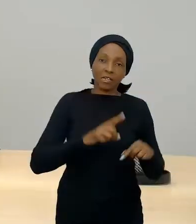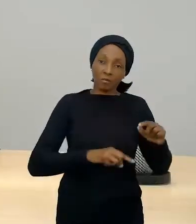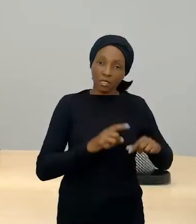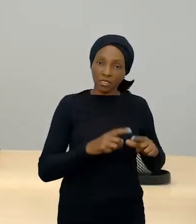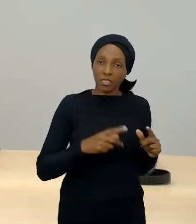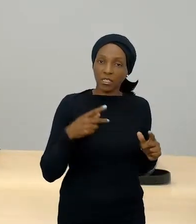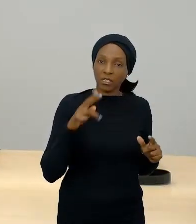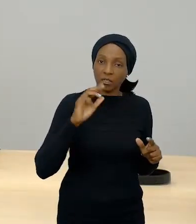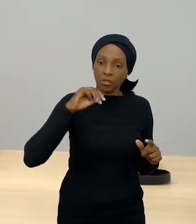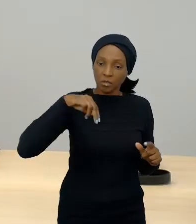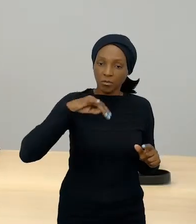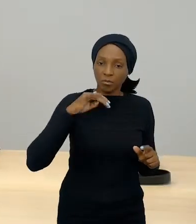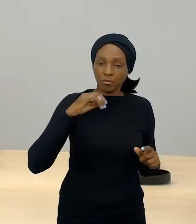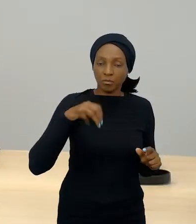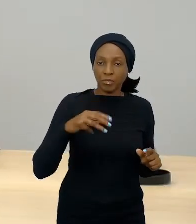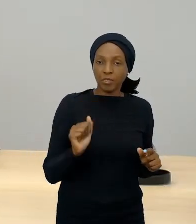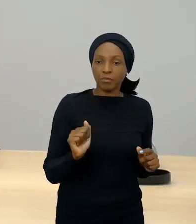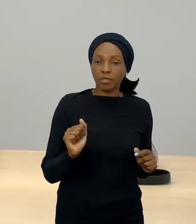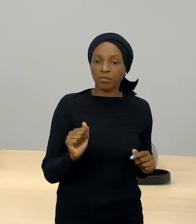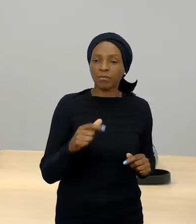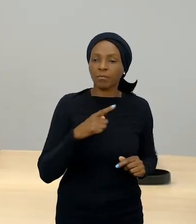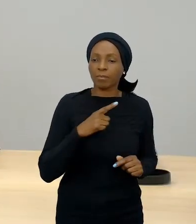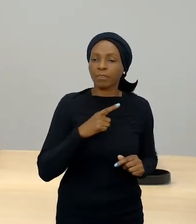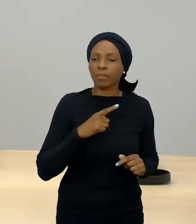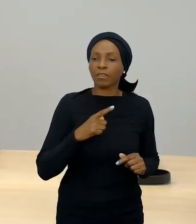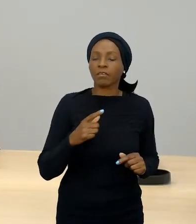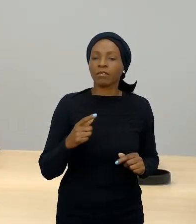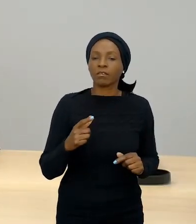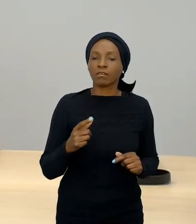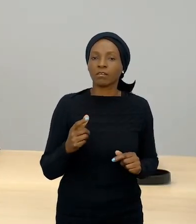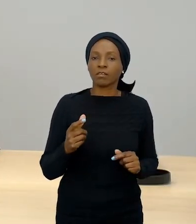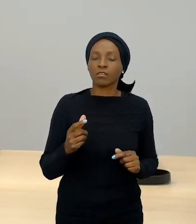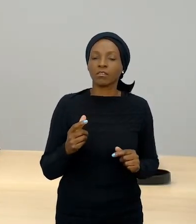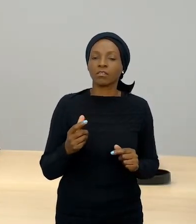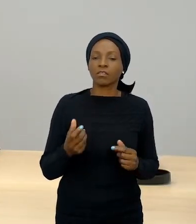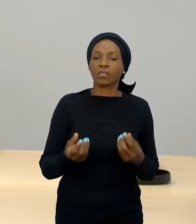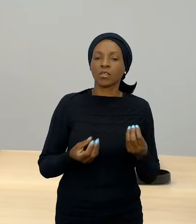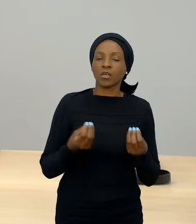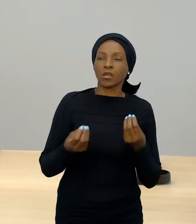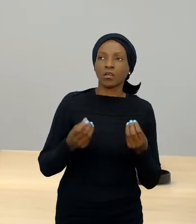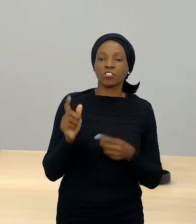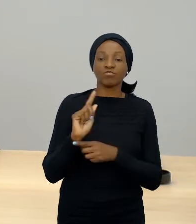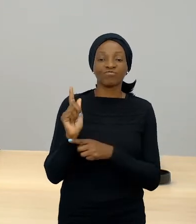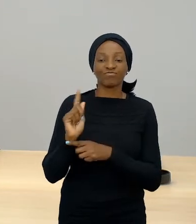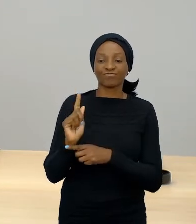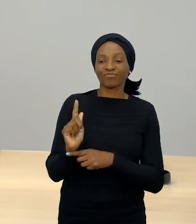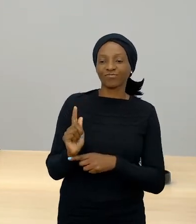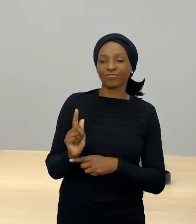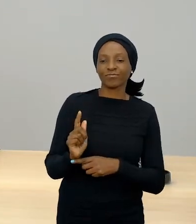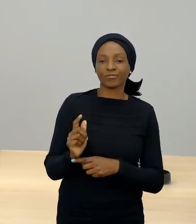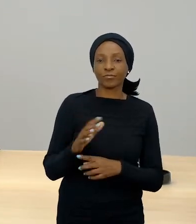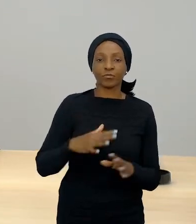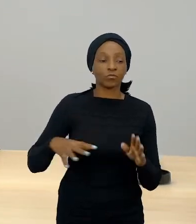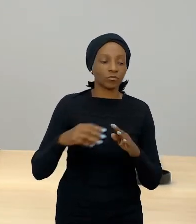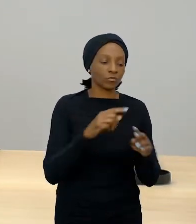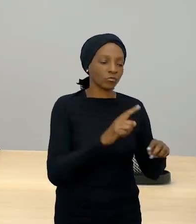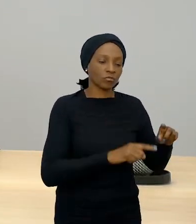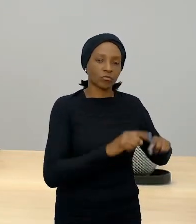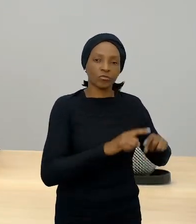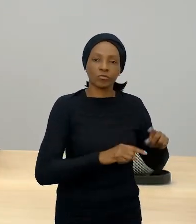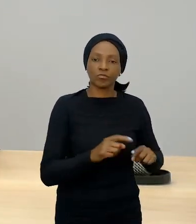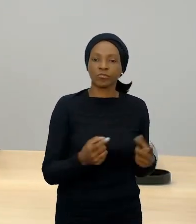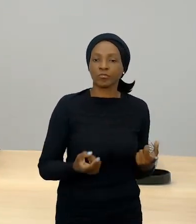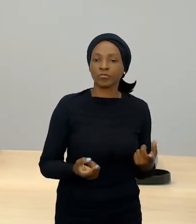né, tem que haver um processo de gestão de todo esse material.